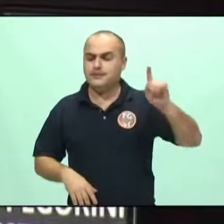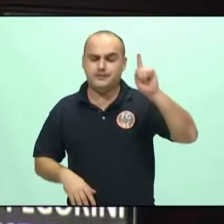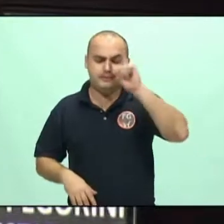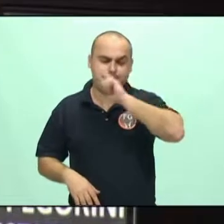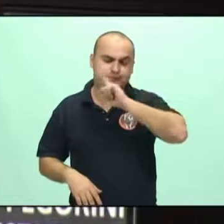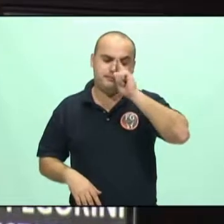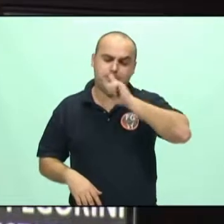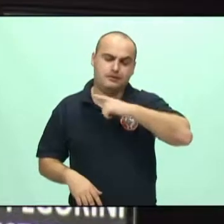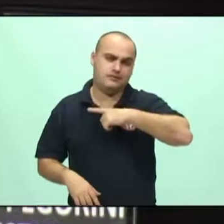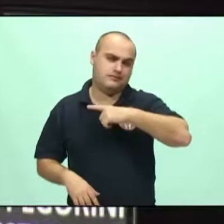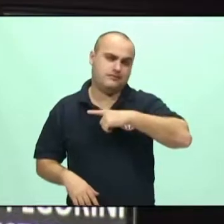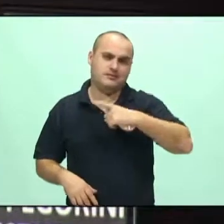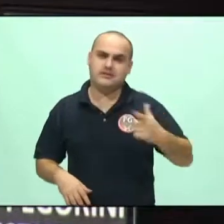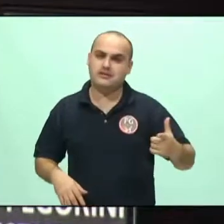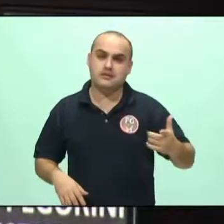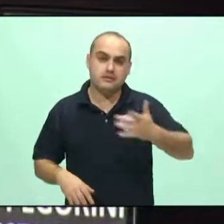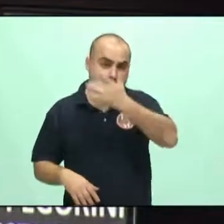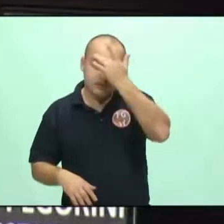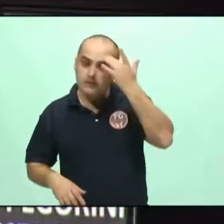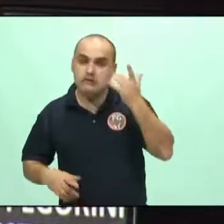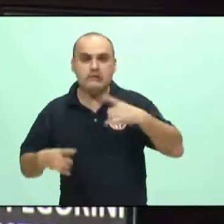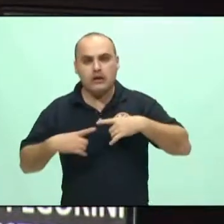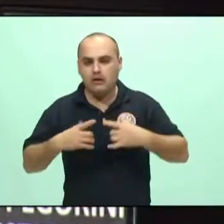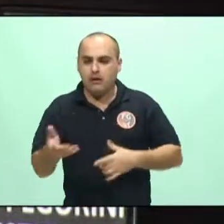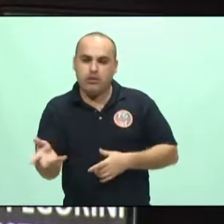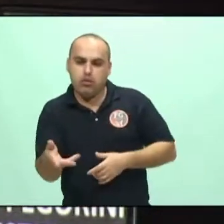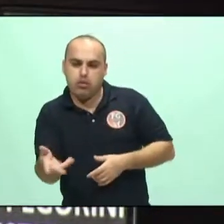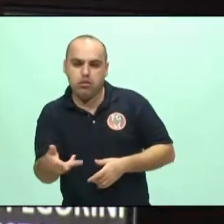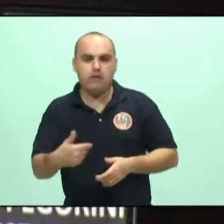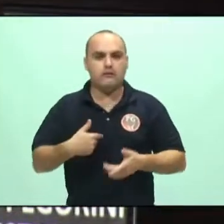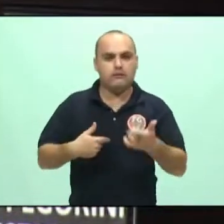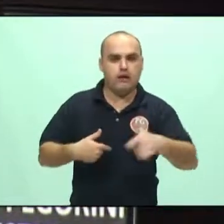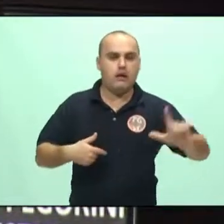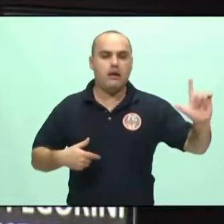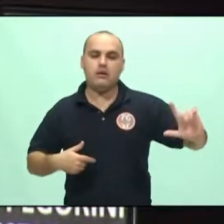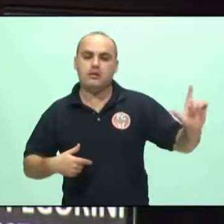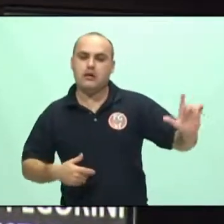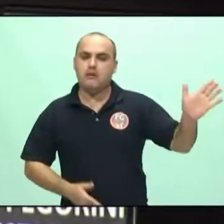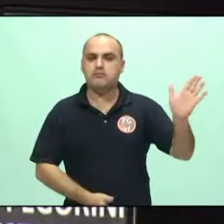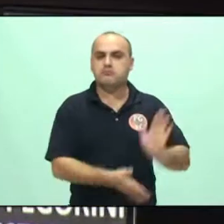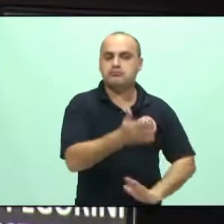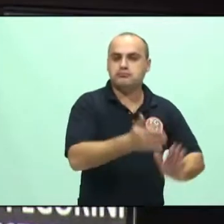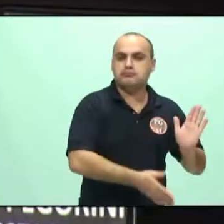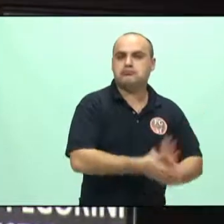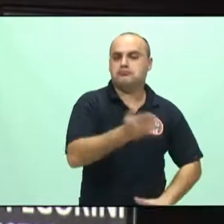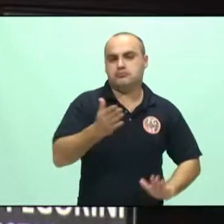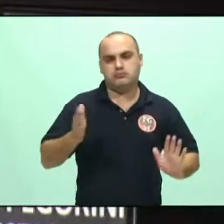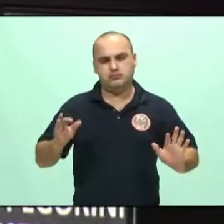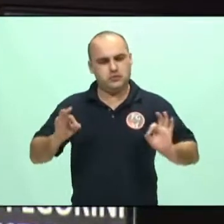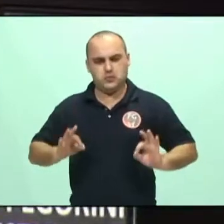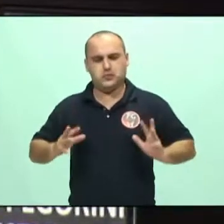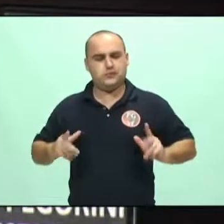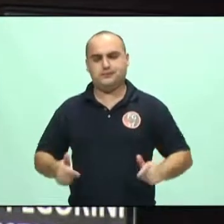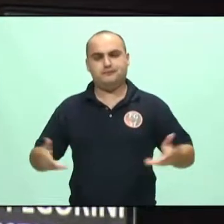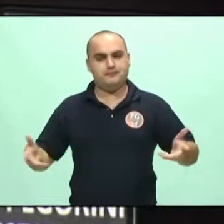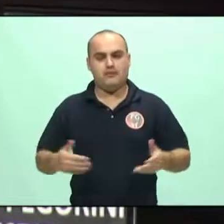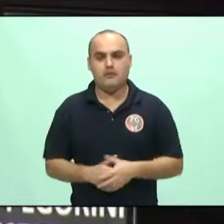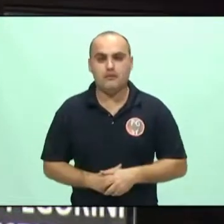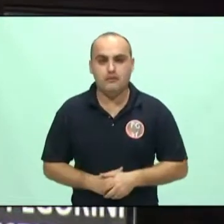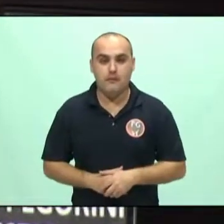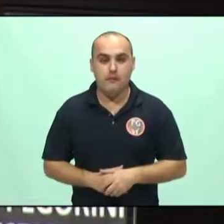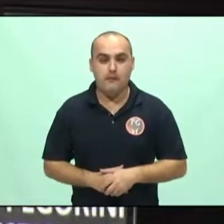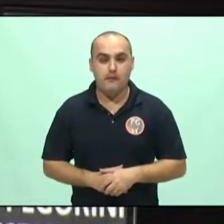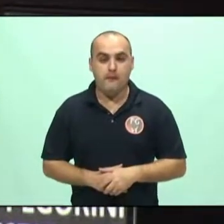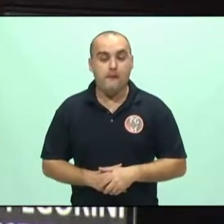além de todo mundo tem pressa que a entrar passa pela lateral tudo então que aqui que